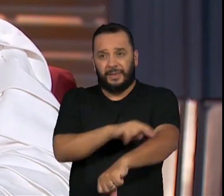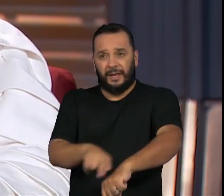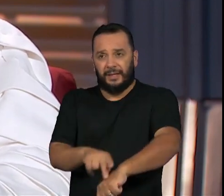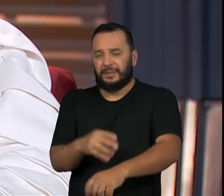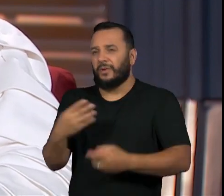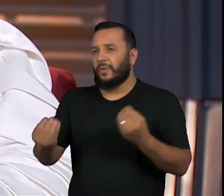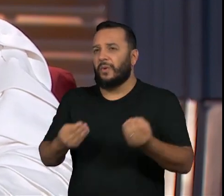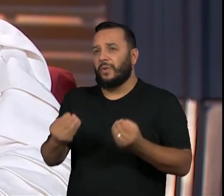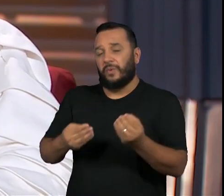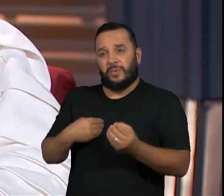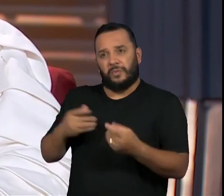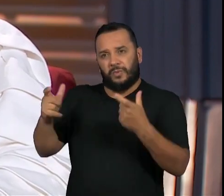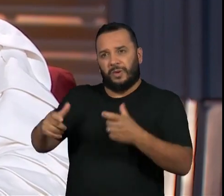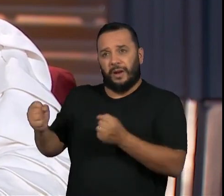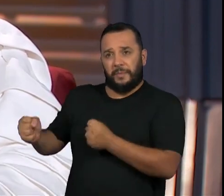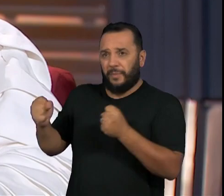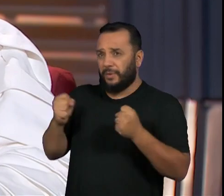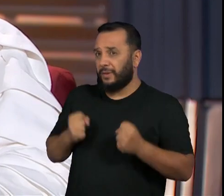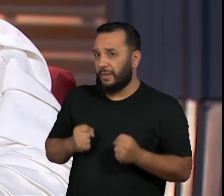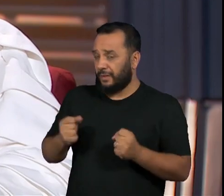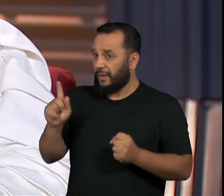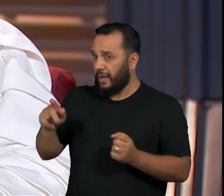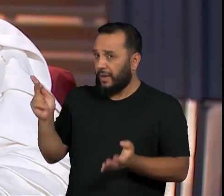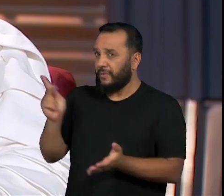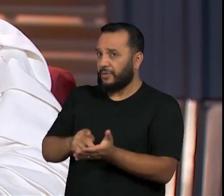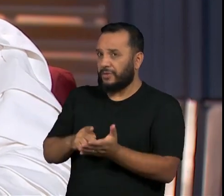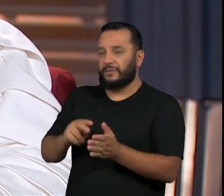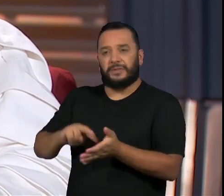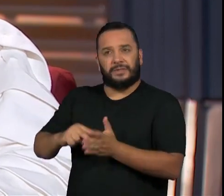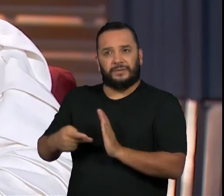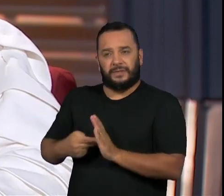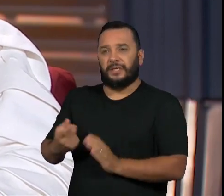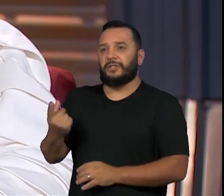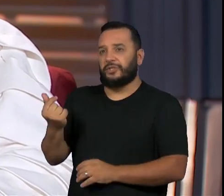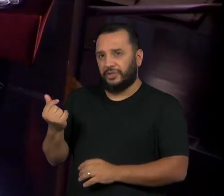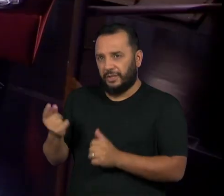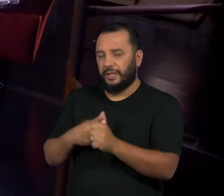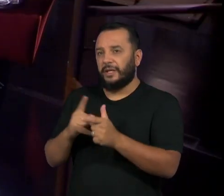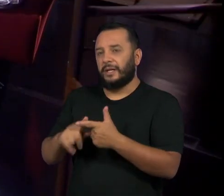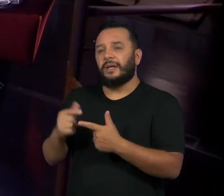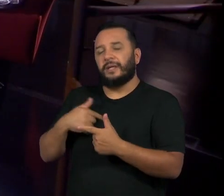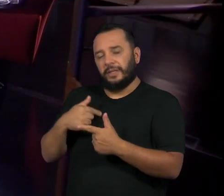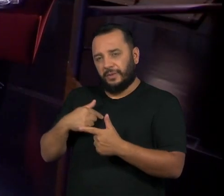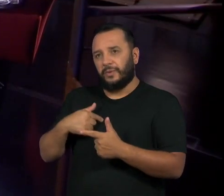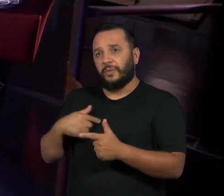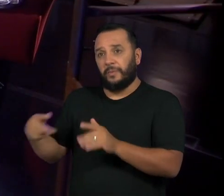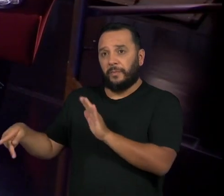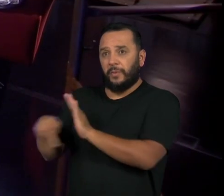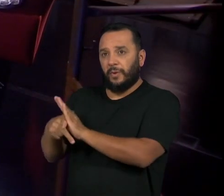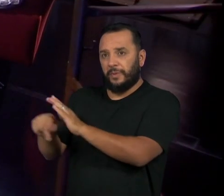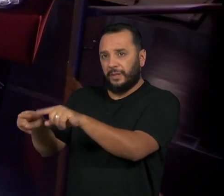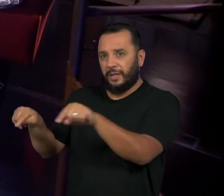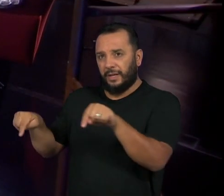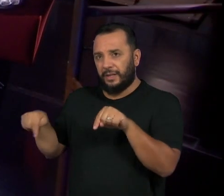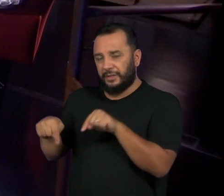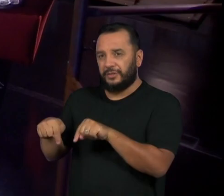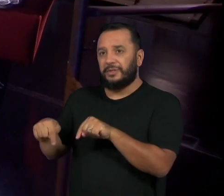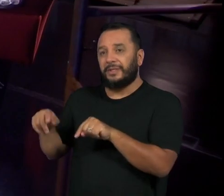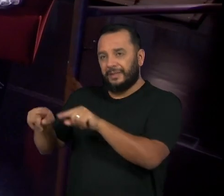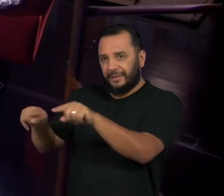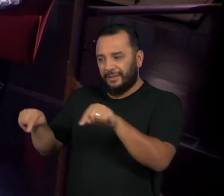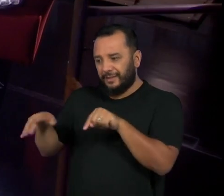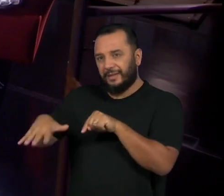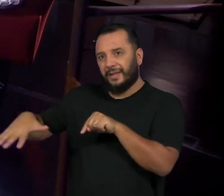poder, que é fato, que é efetivo, porque significa dinheiro, propriedade, divisão de terra. E terra é o quê? Ar,